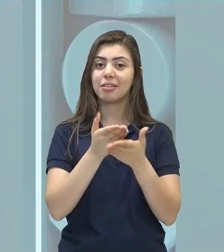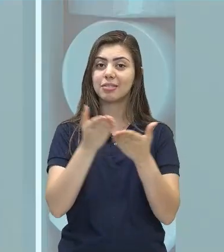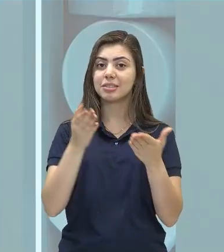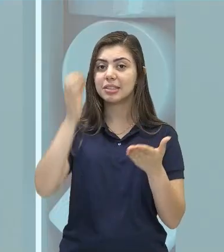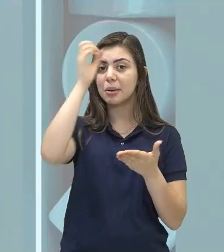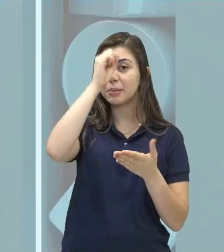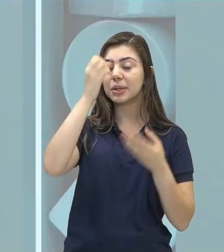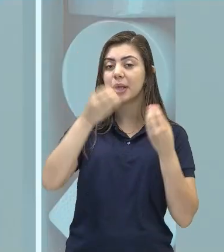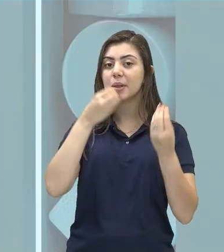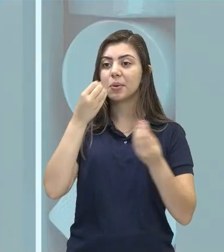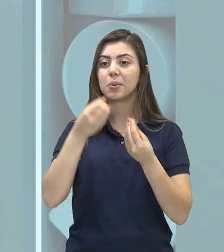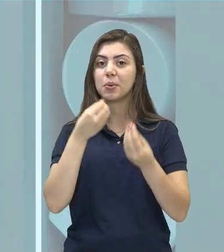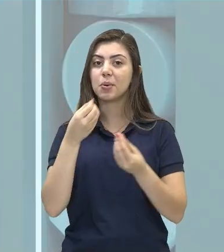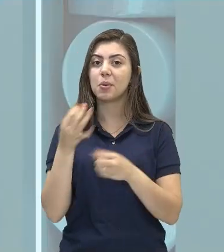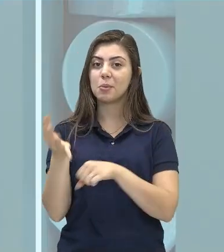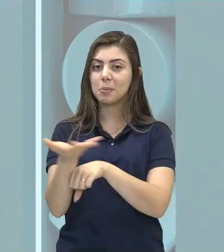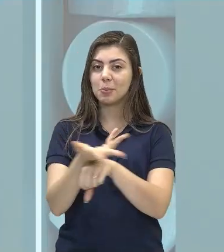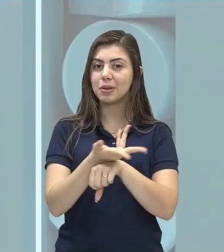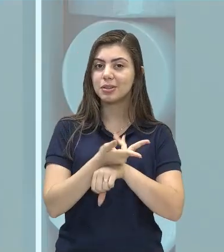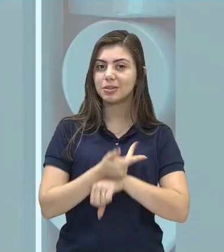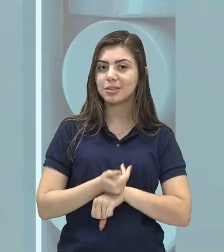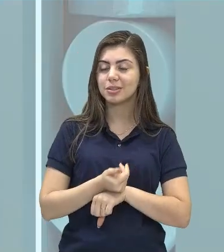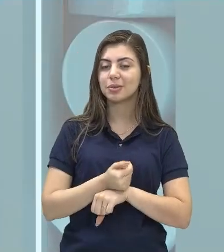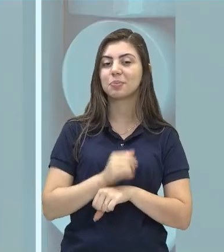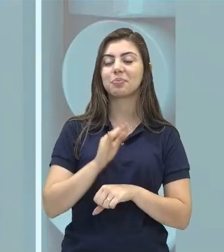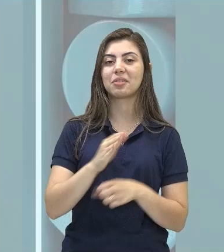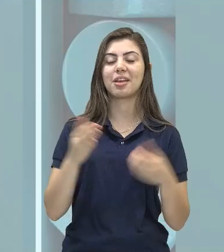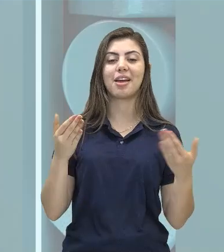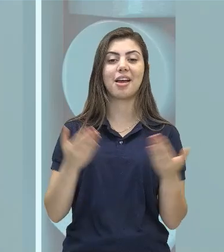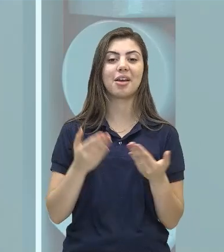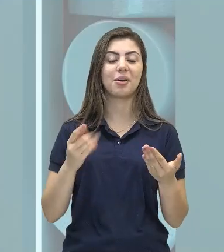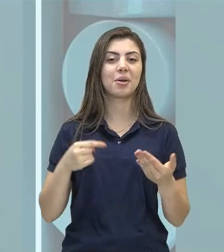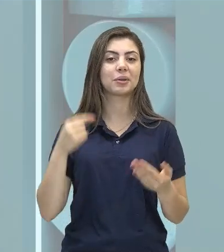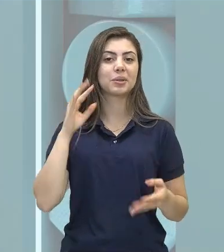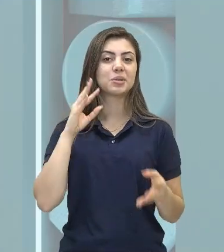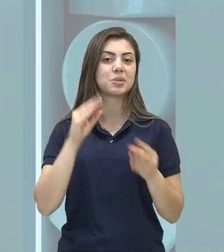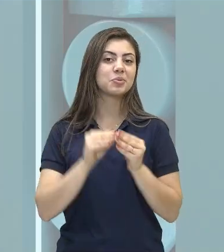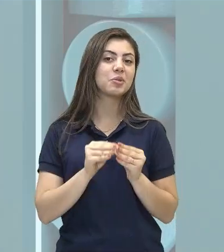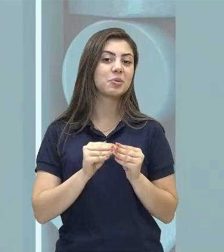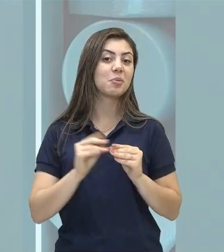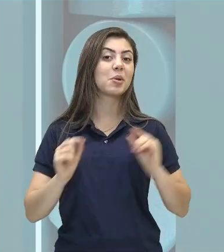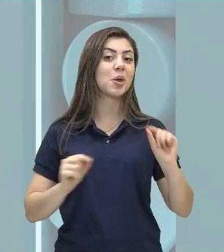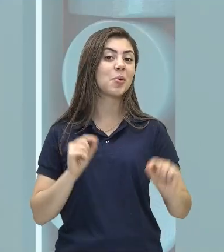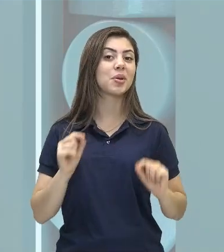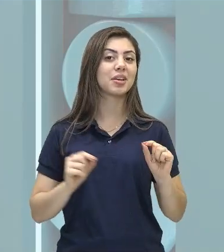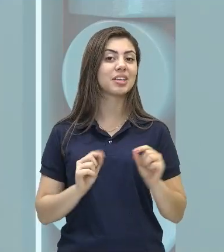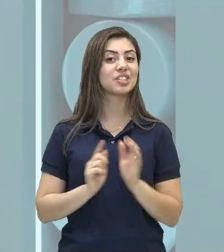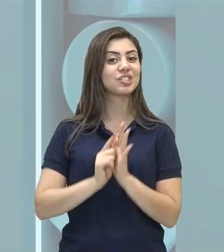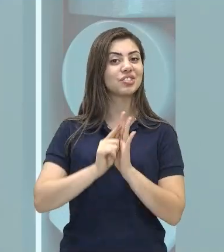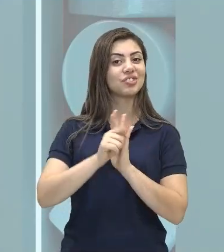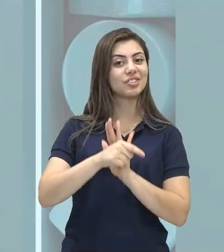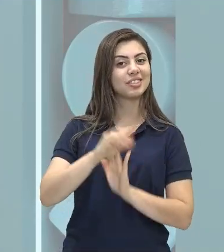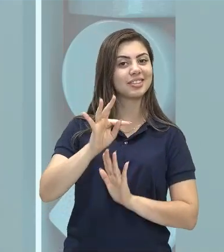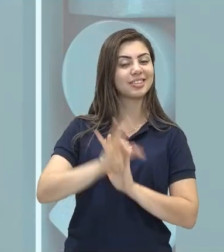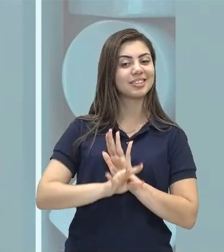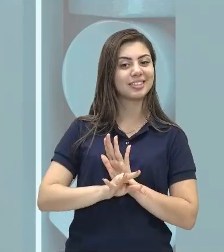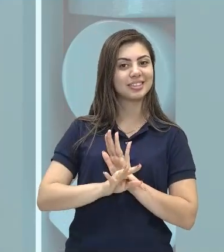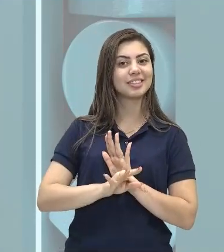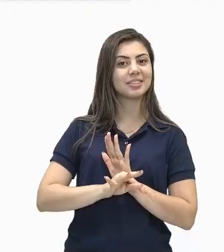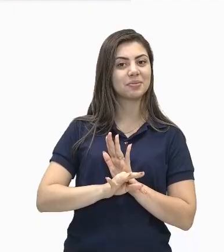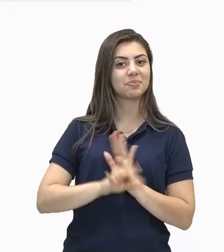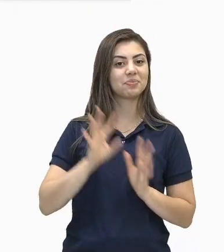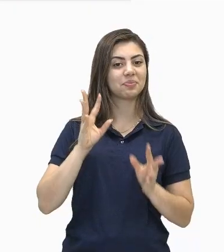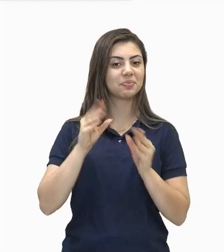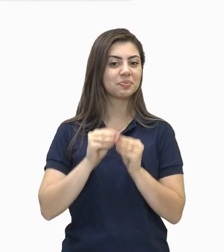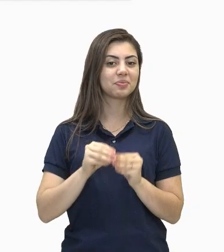a persuasão, vamos, então, entender agora sobre o gênero textual